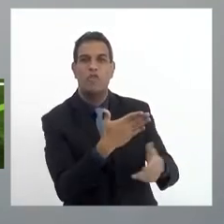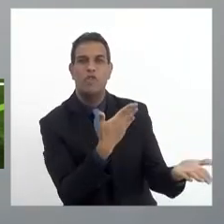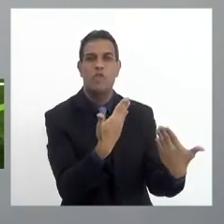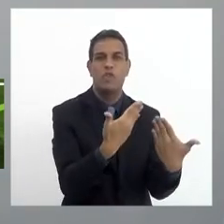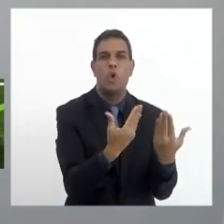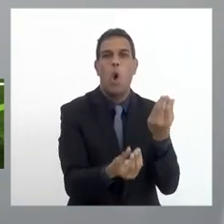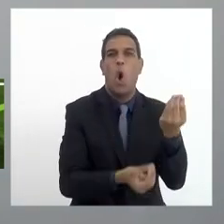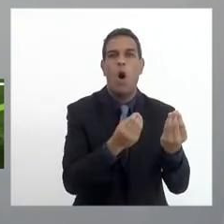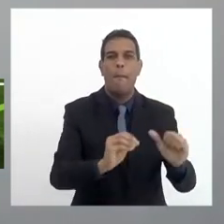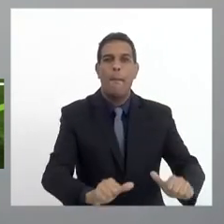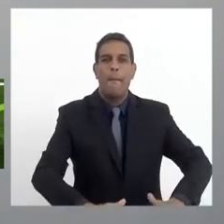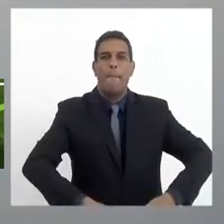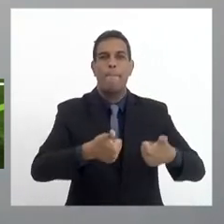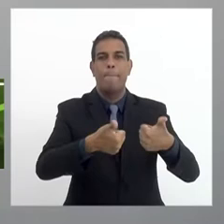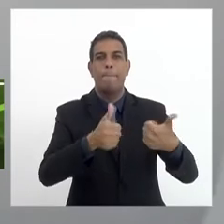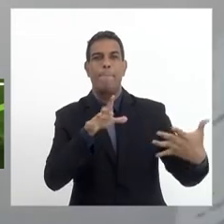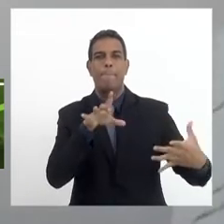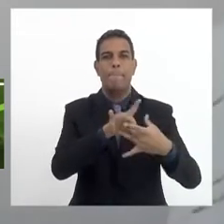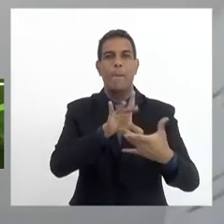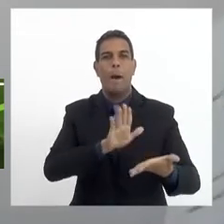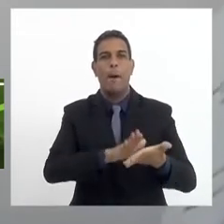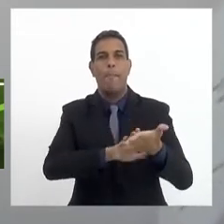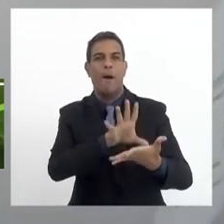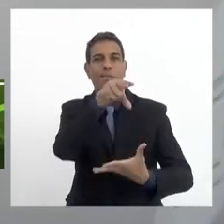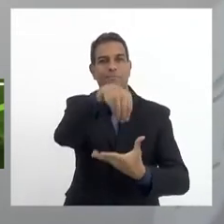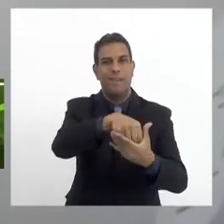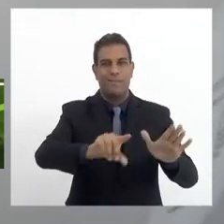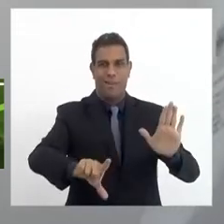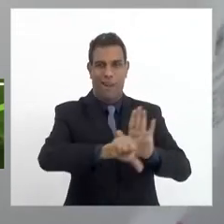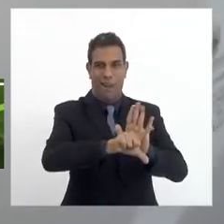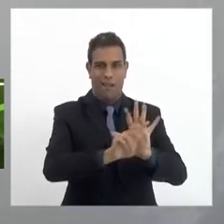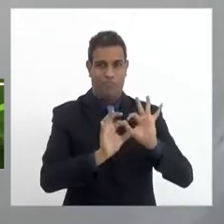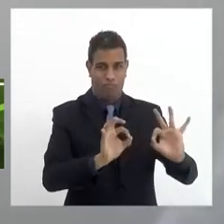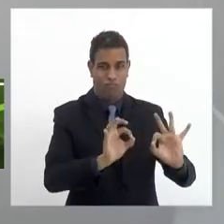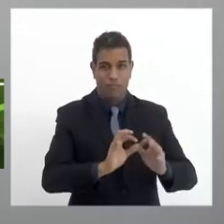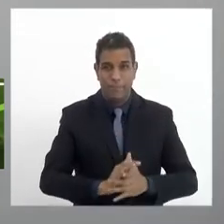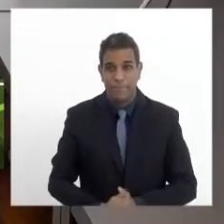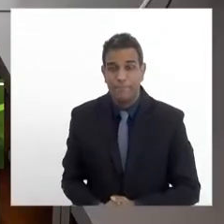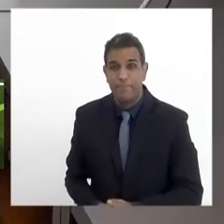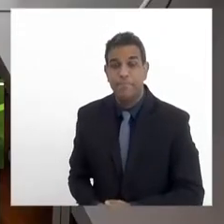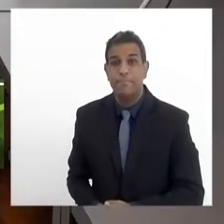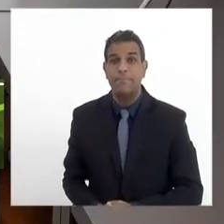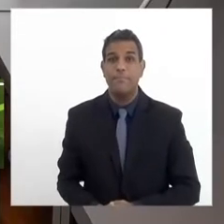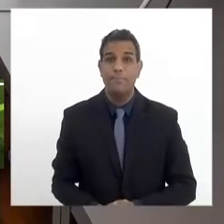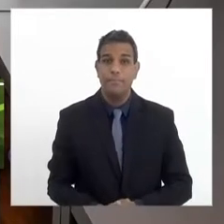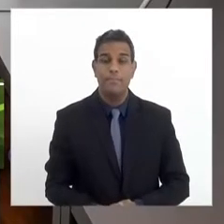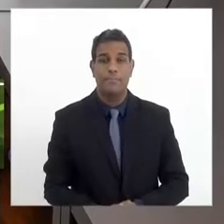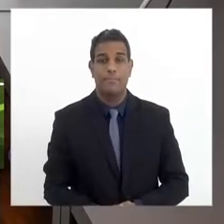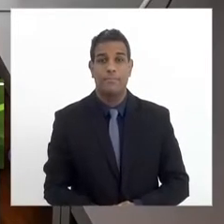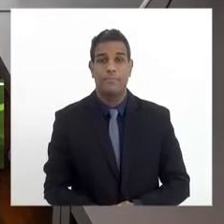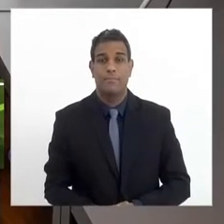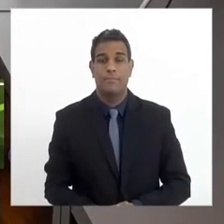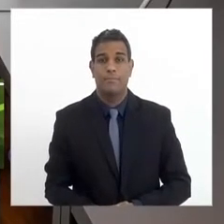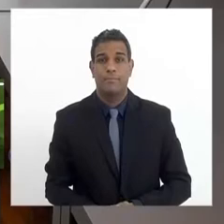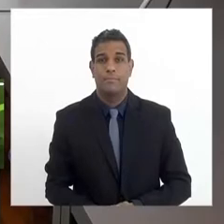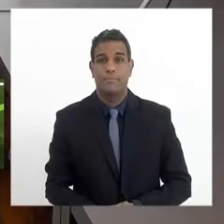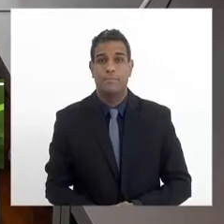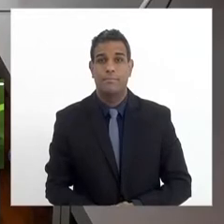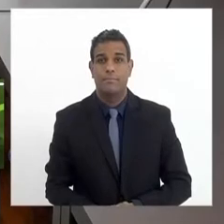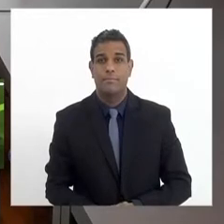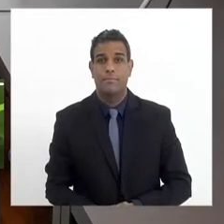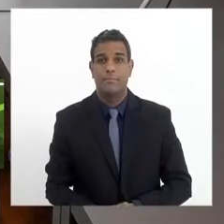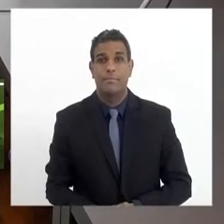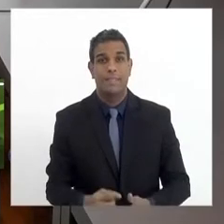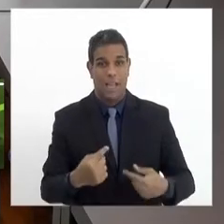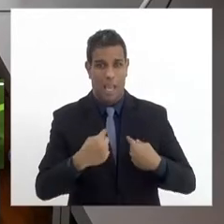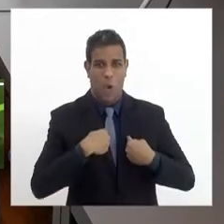sobre a maneira de sistematizar essas propostas. Mas nesse caso. caso, né? Como eu